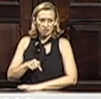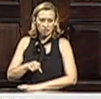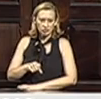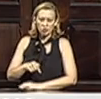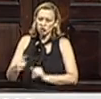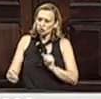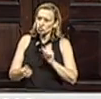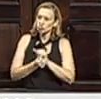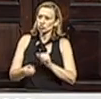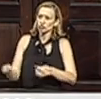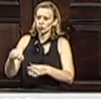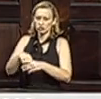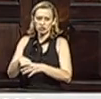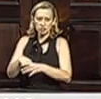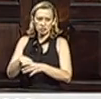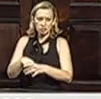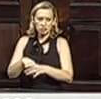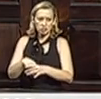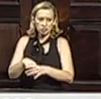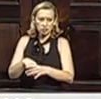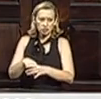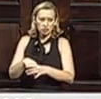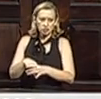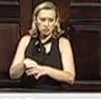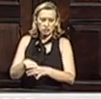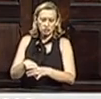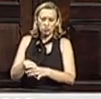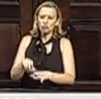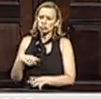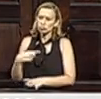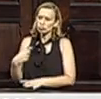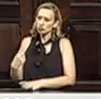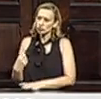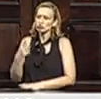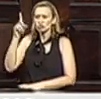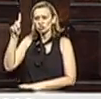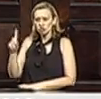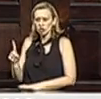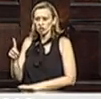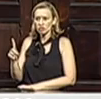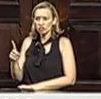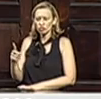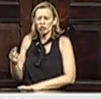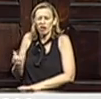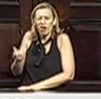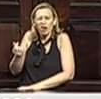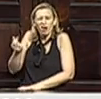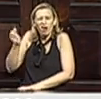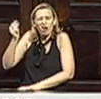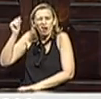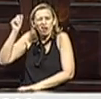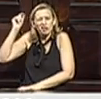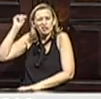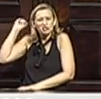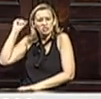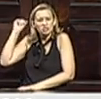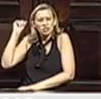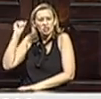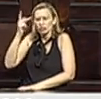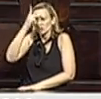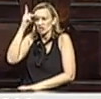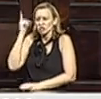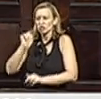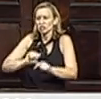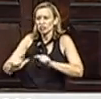votação, que é um pleito muito antigo de quem trabalha com a